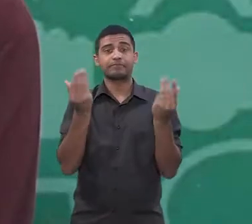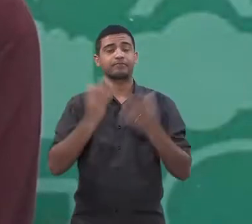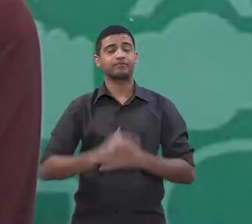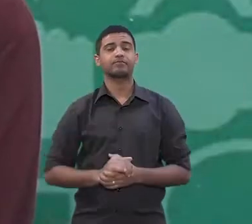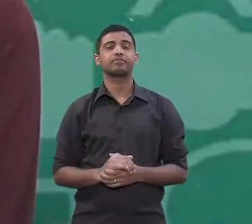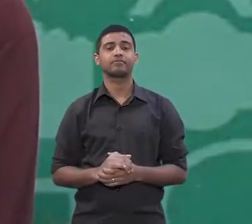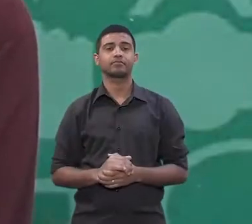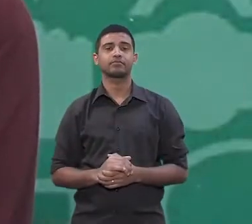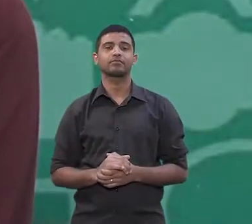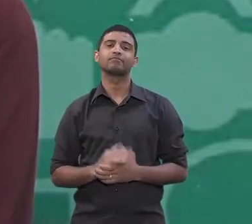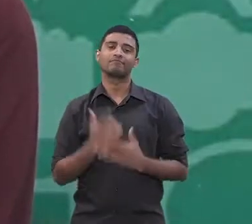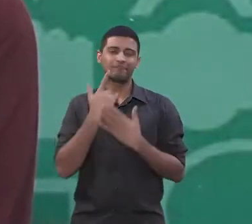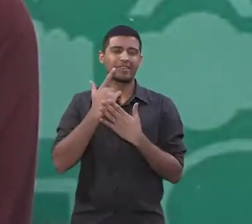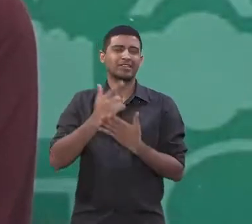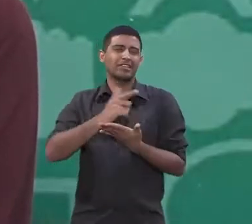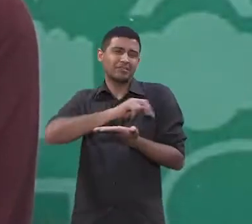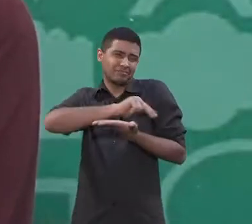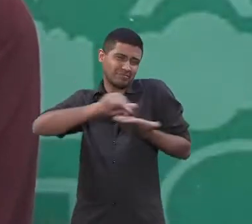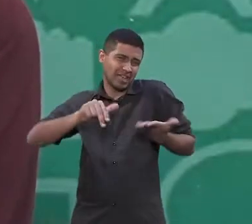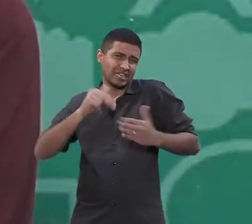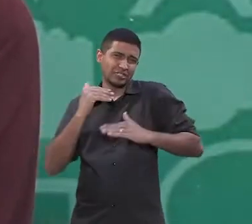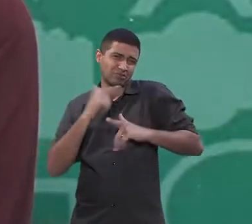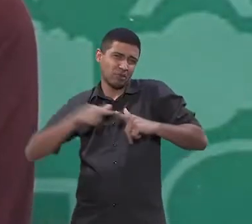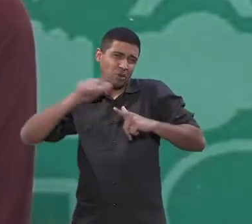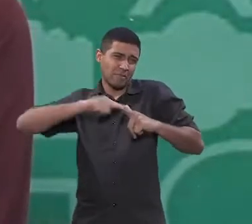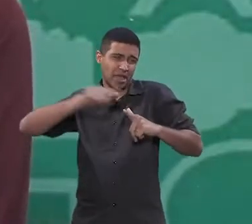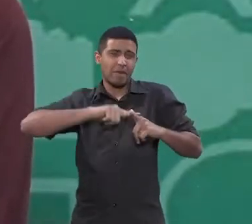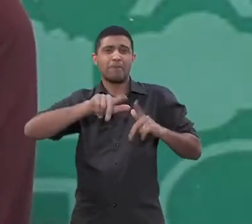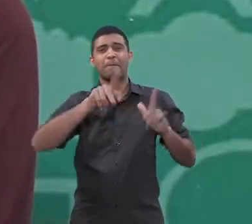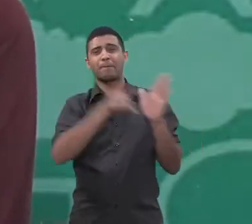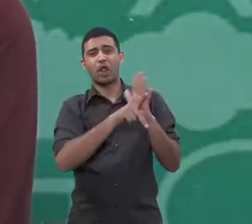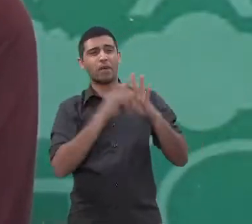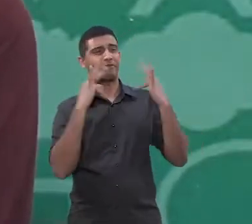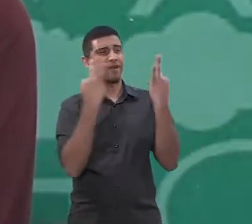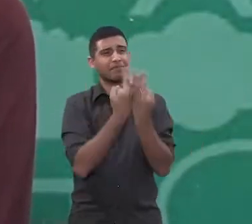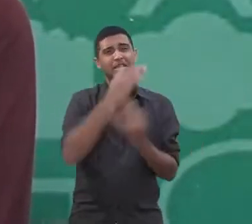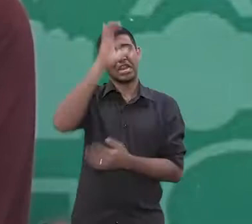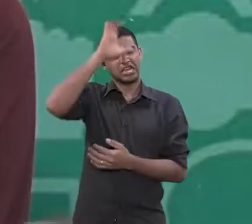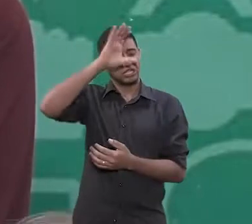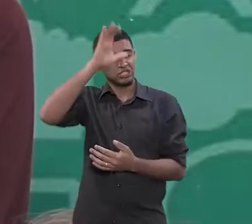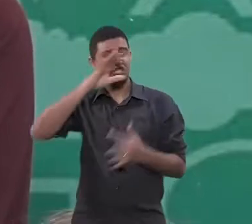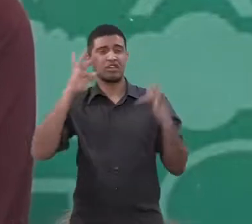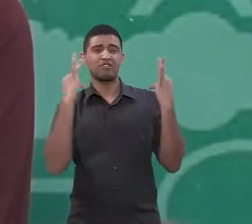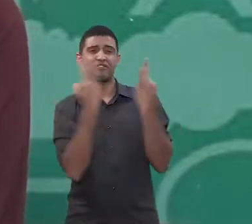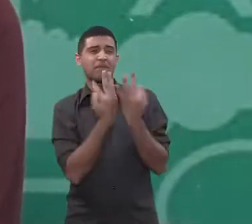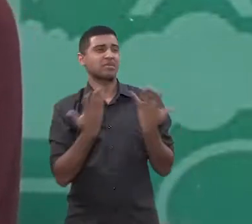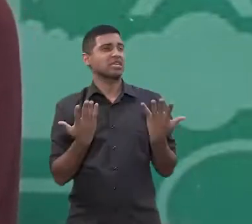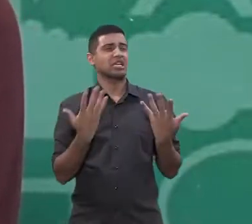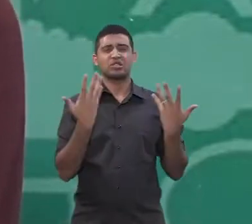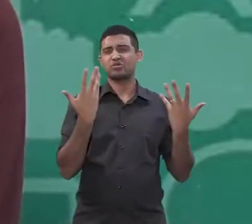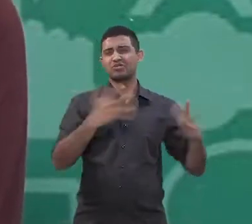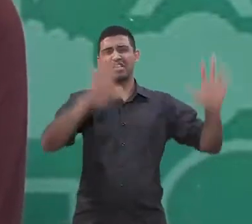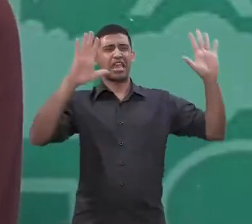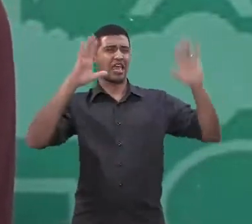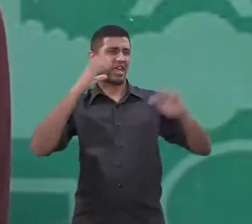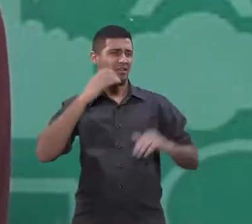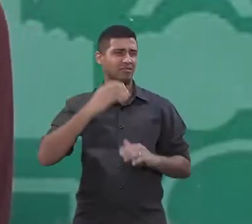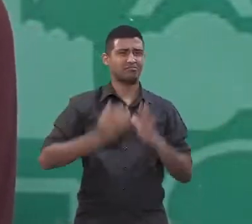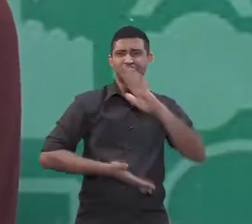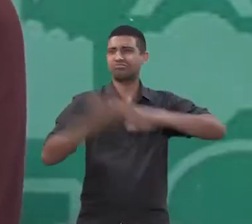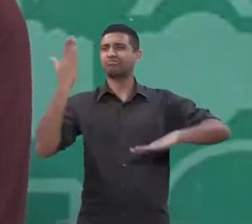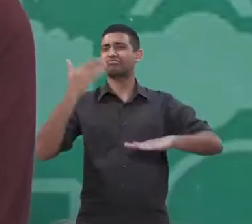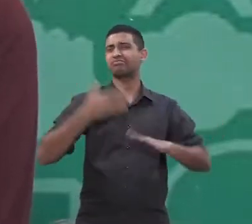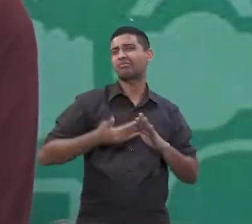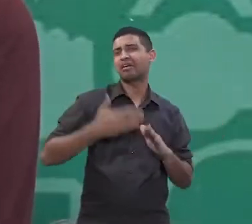Eu desenvolvi diversos problemas familiares também, com questão de tios e família, de não querer viajar para passar final